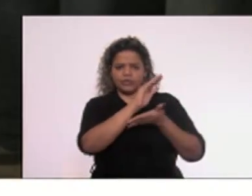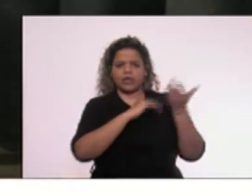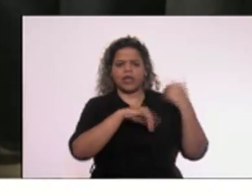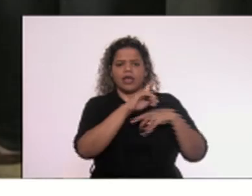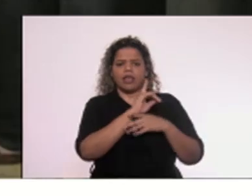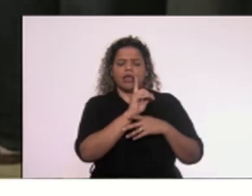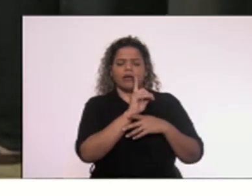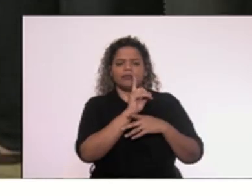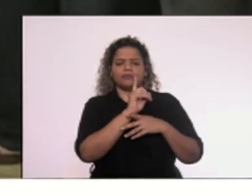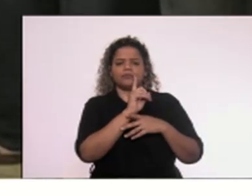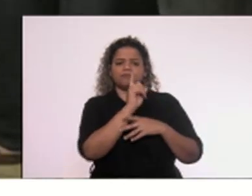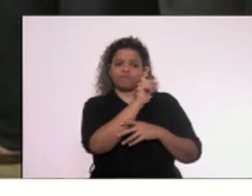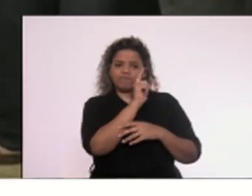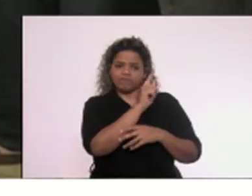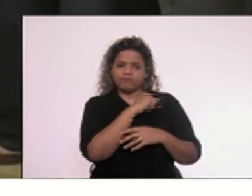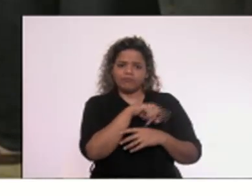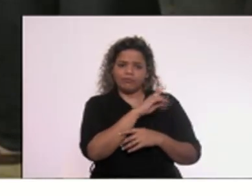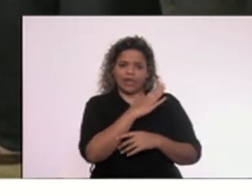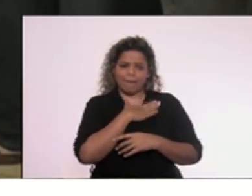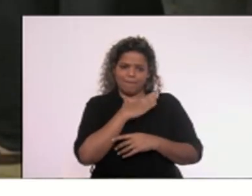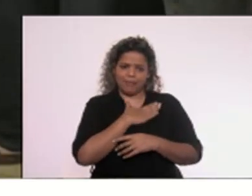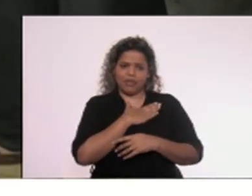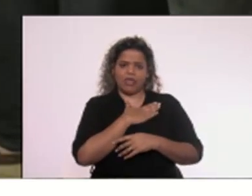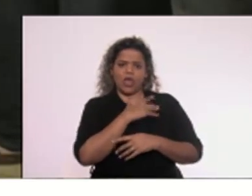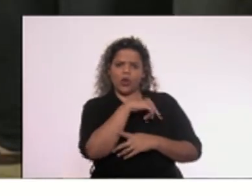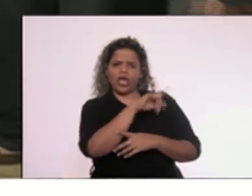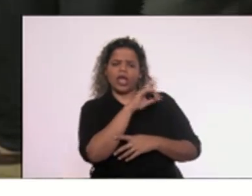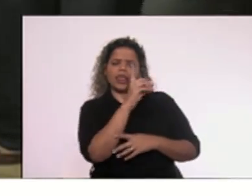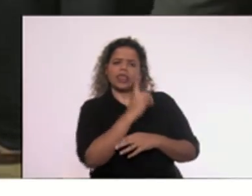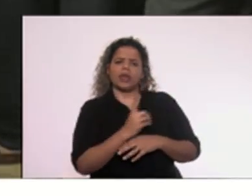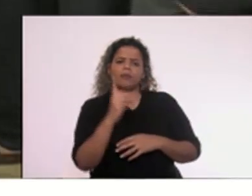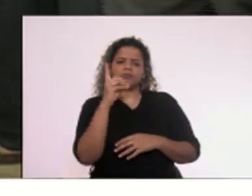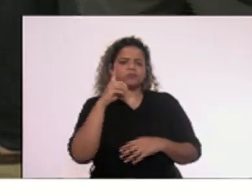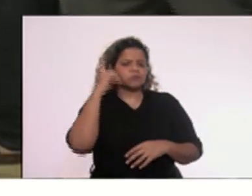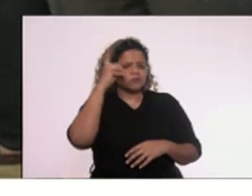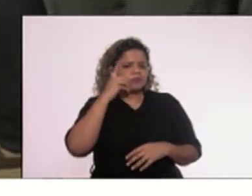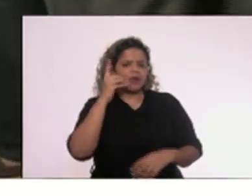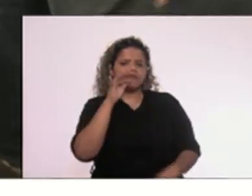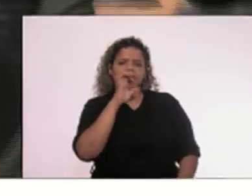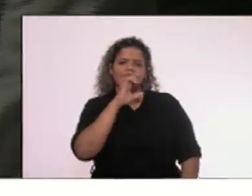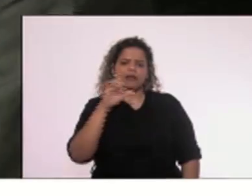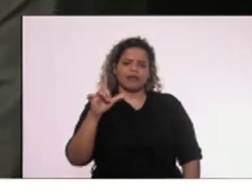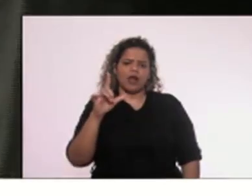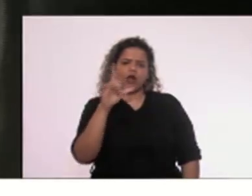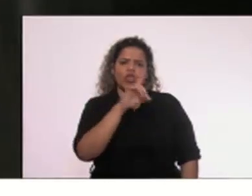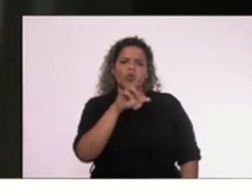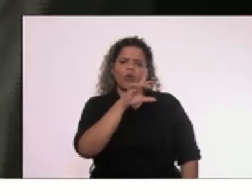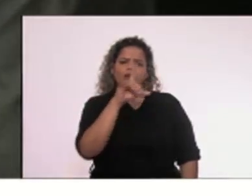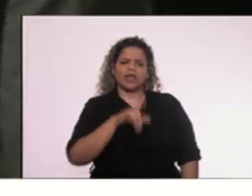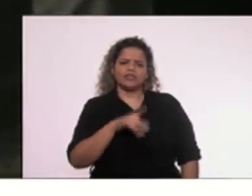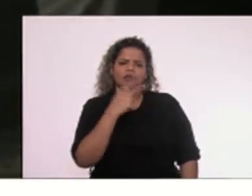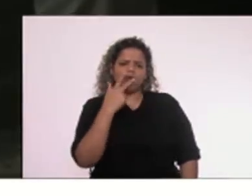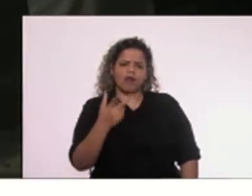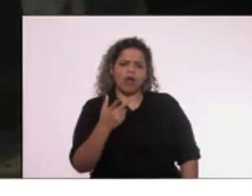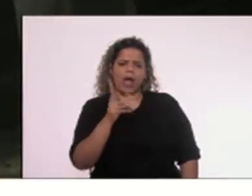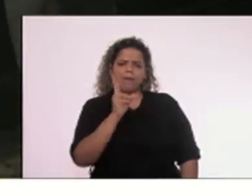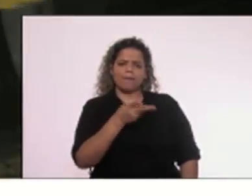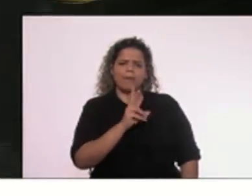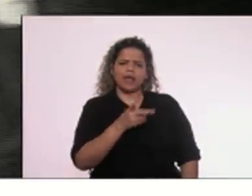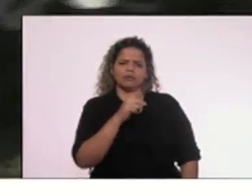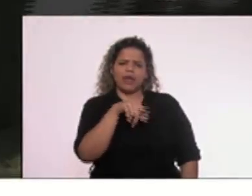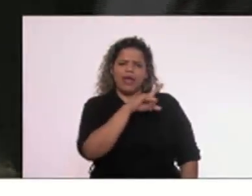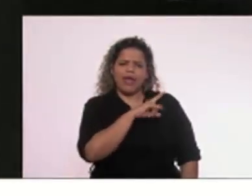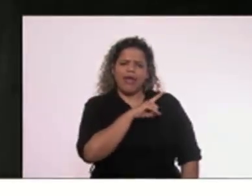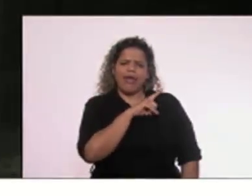foi imputado a mim e ao deputado federal Luiz Lima, que a mesma tivera